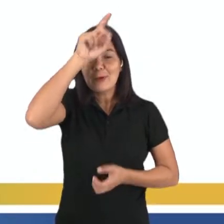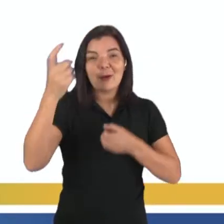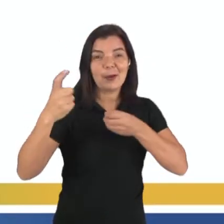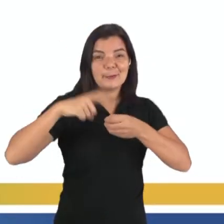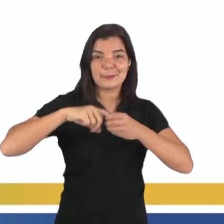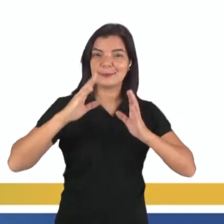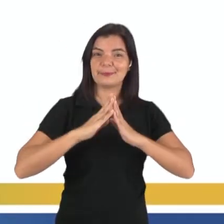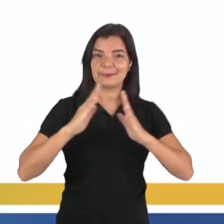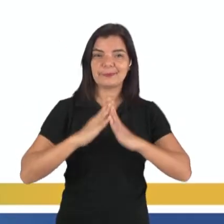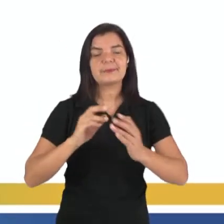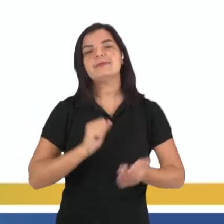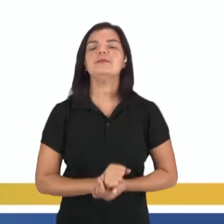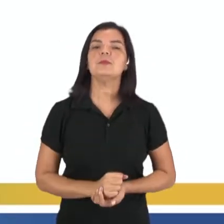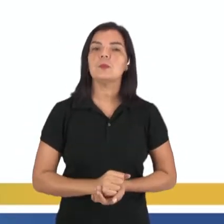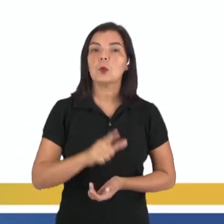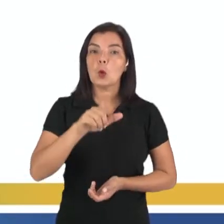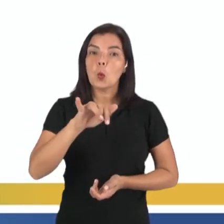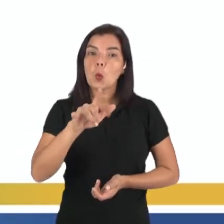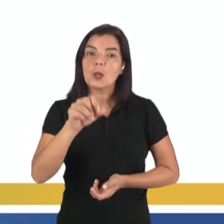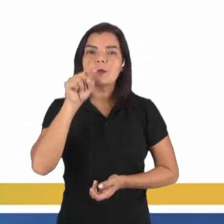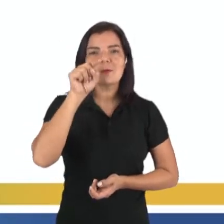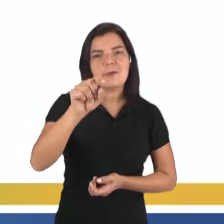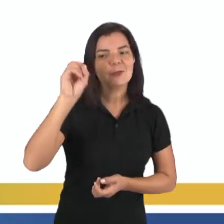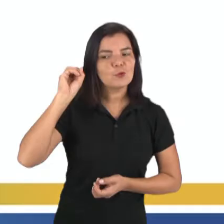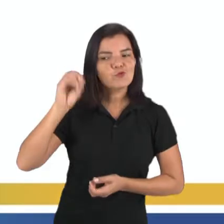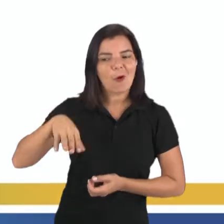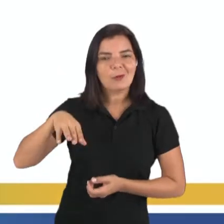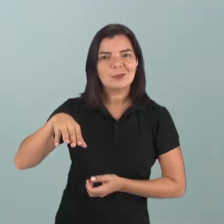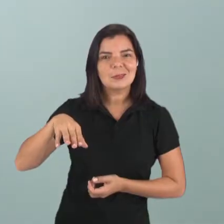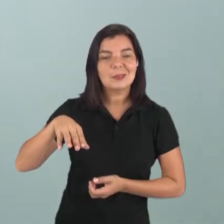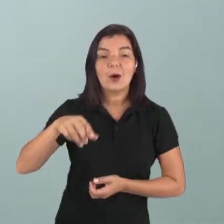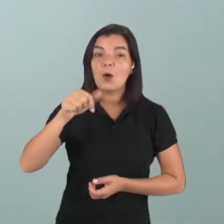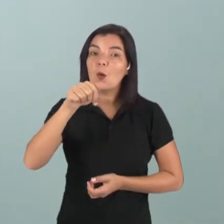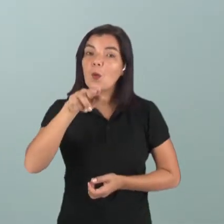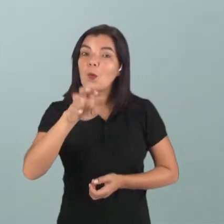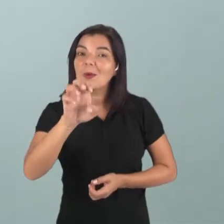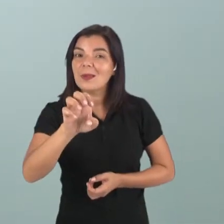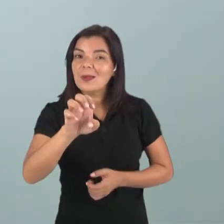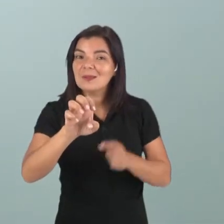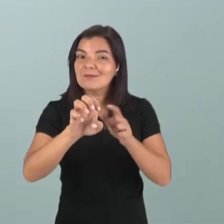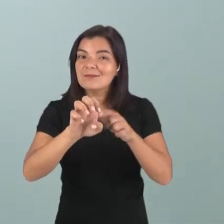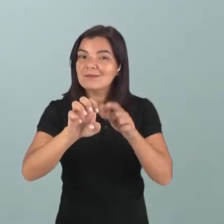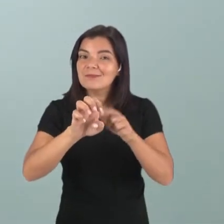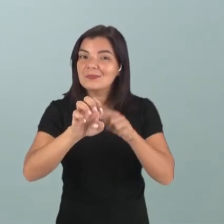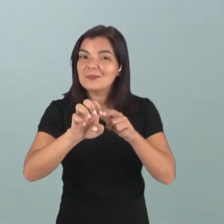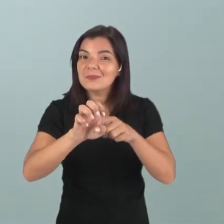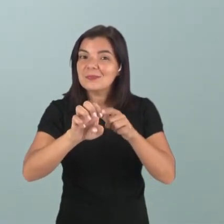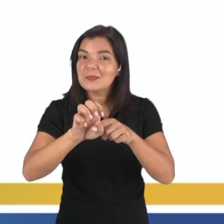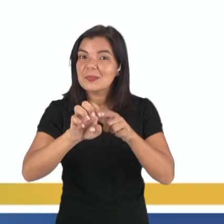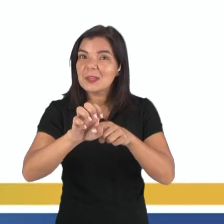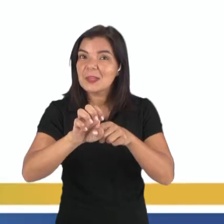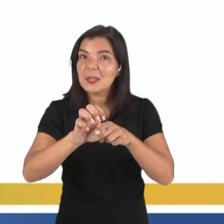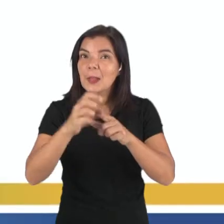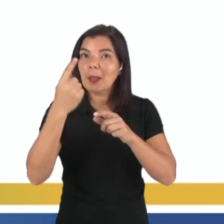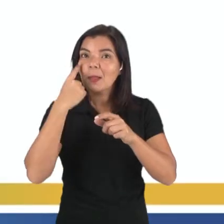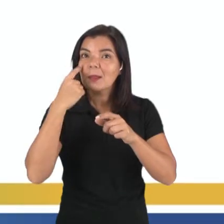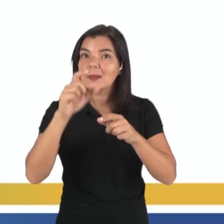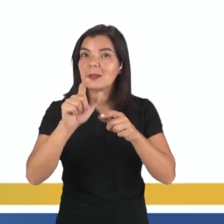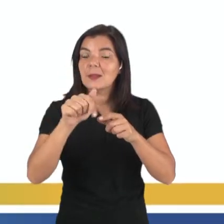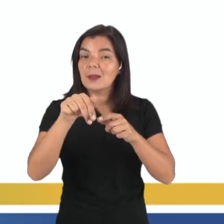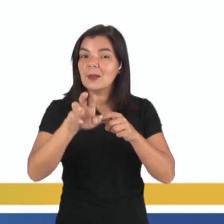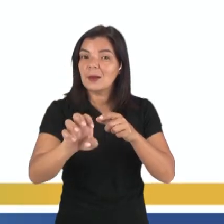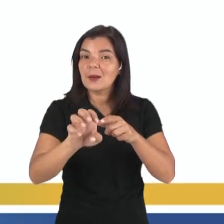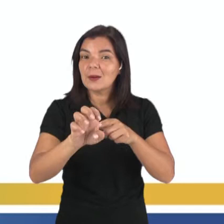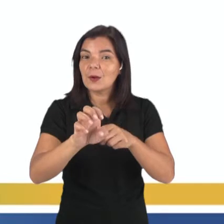voltar para dentro de casa. O lixo que você joga, olha o que bem ali. Olha para trás dele, a palavra que a gente tem,